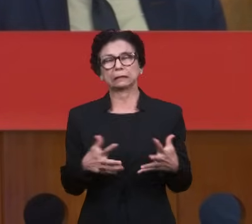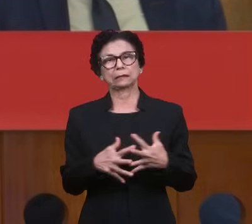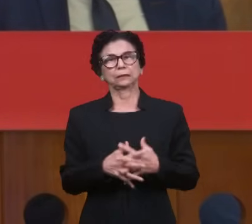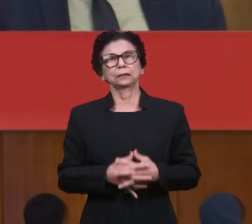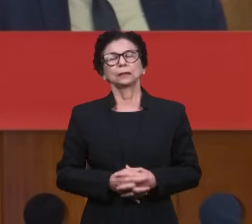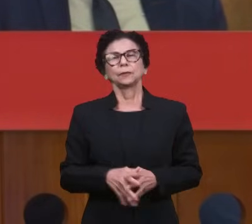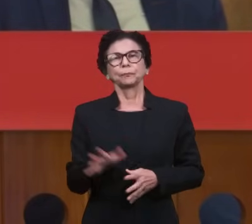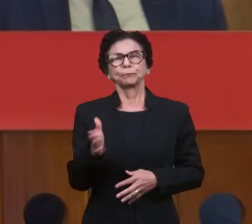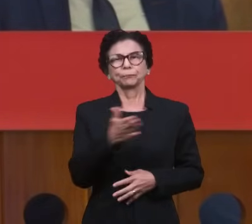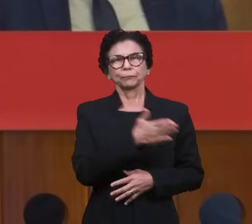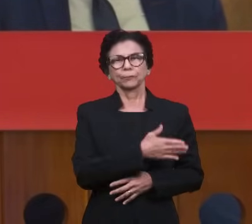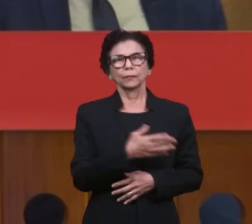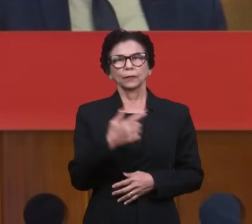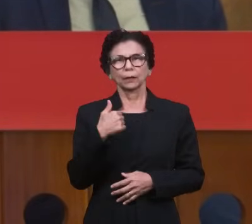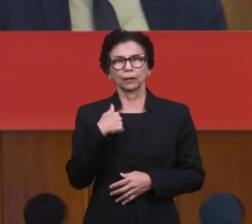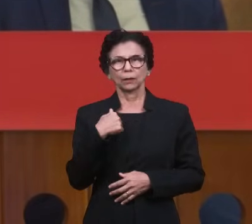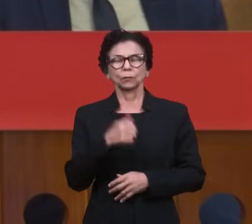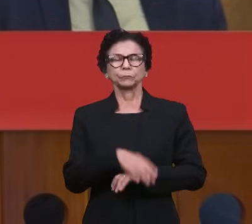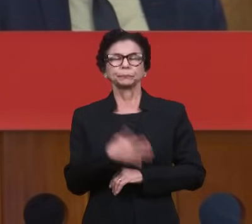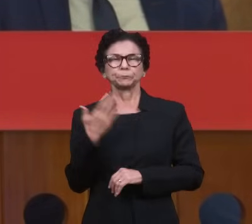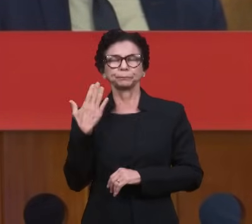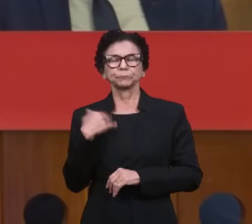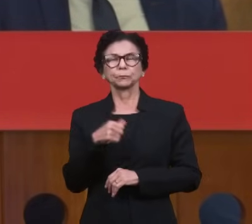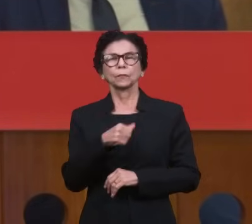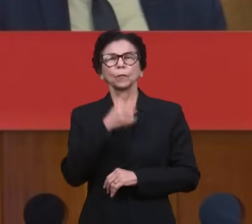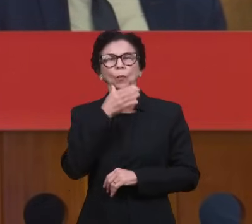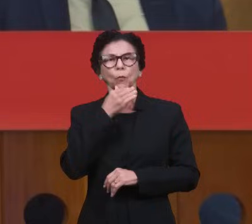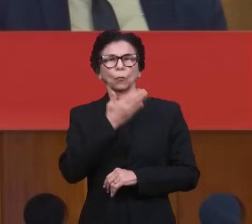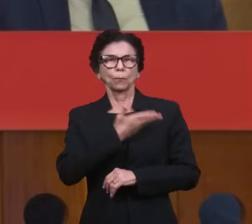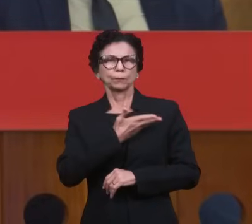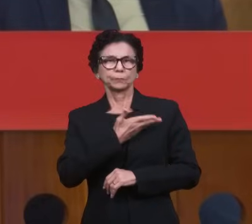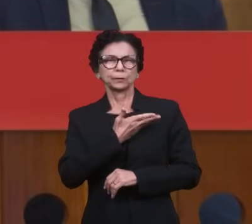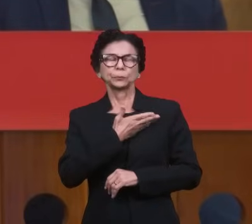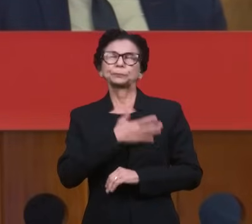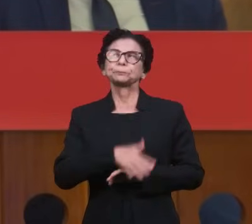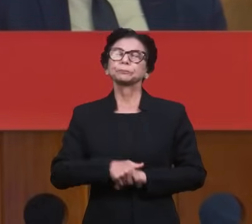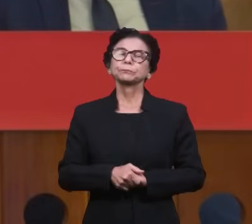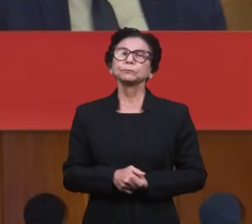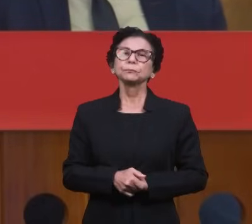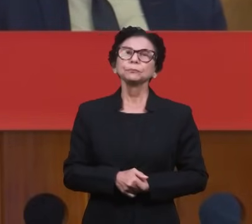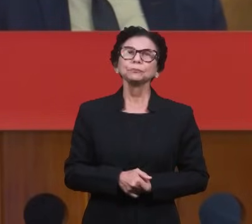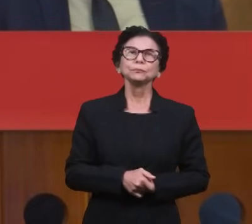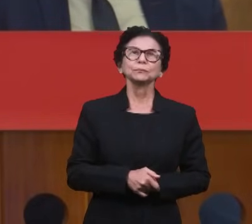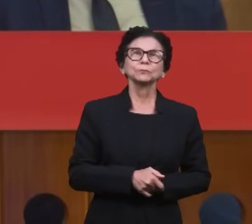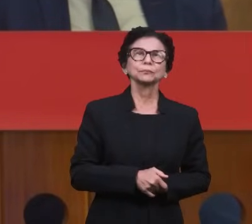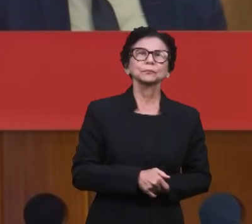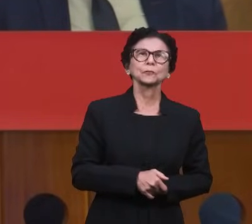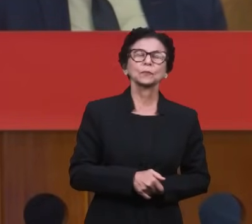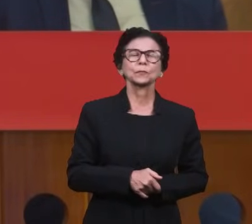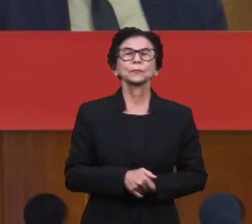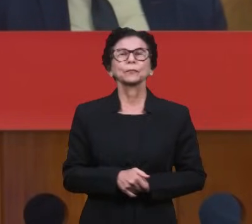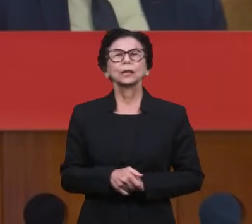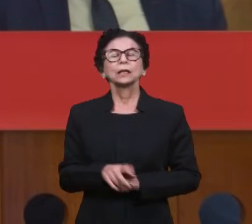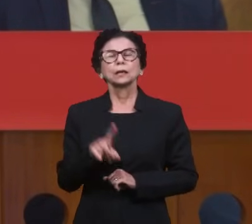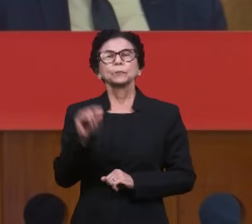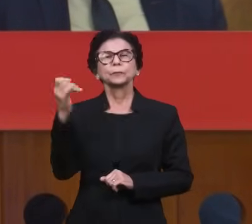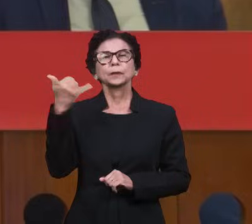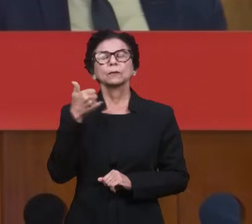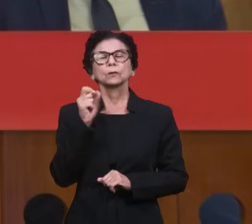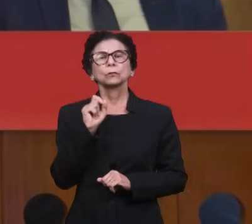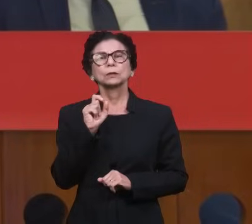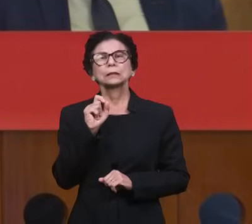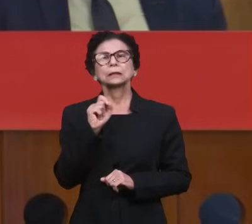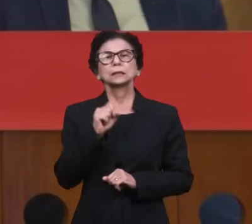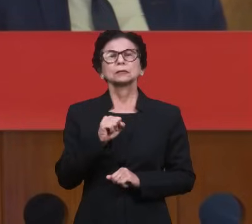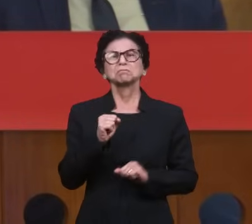Eu tinha um amigo que disse que tinha arranjado até uma igreja e uma